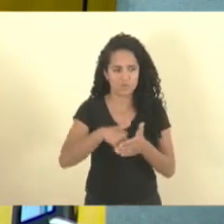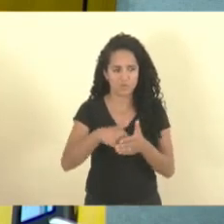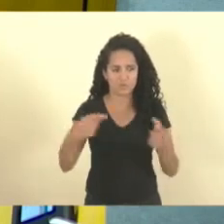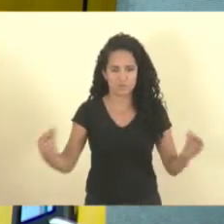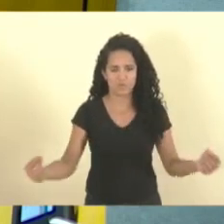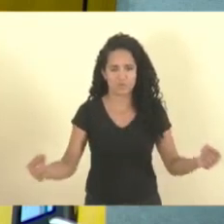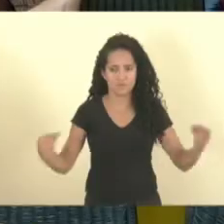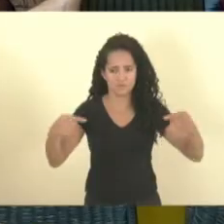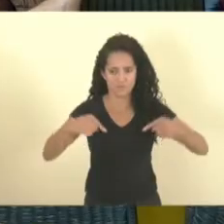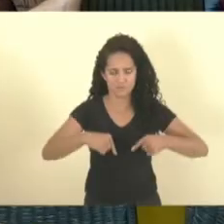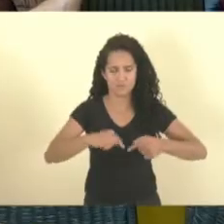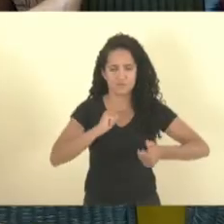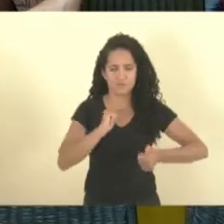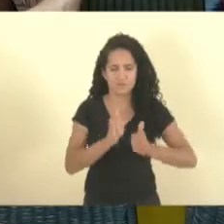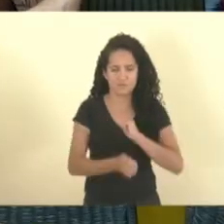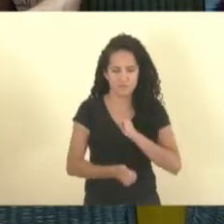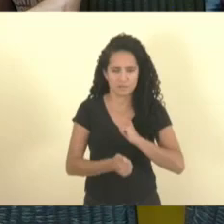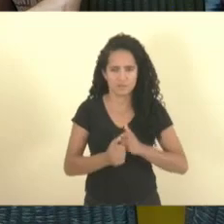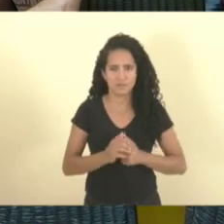pedir apoio do deputado.